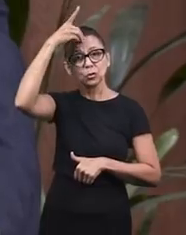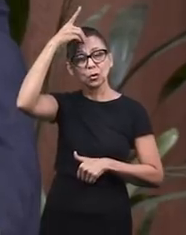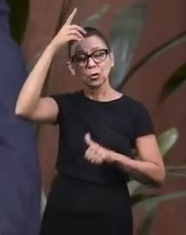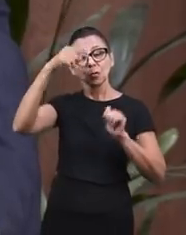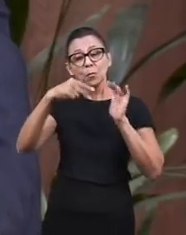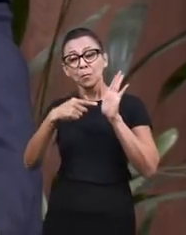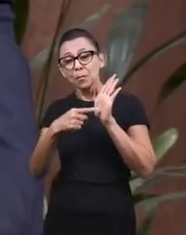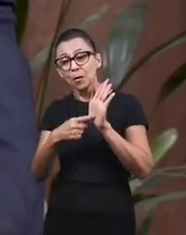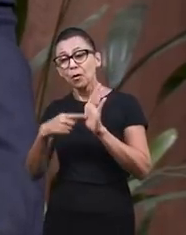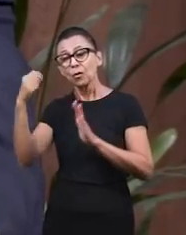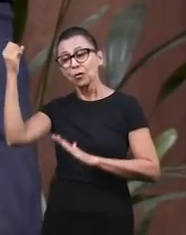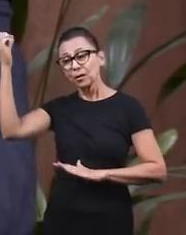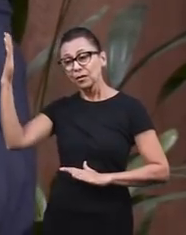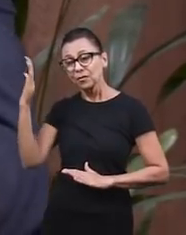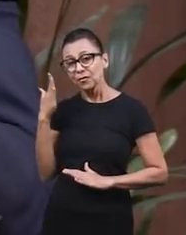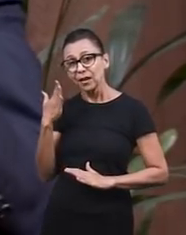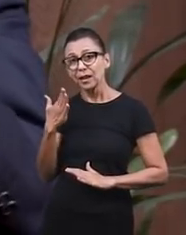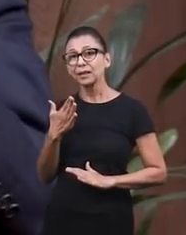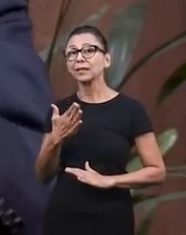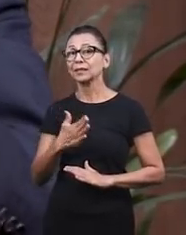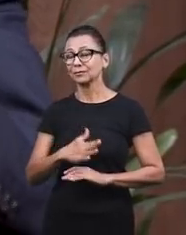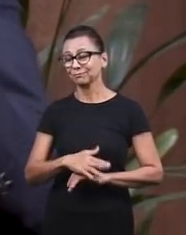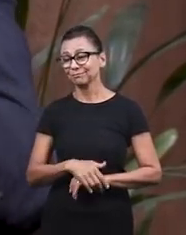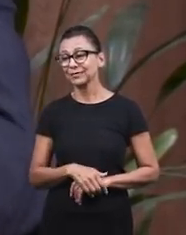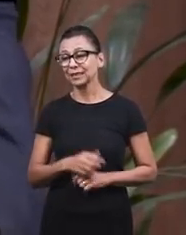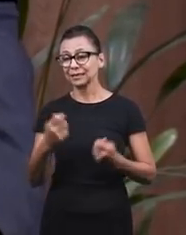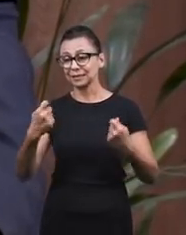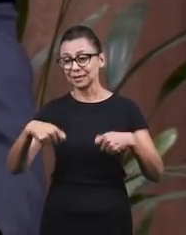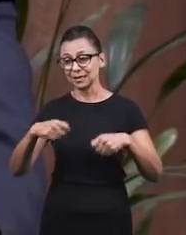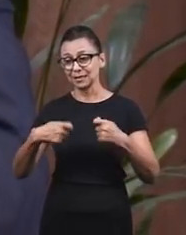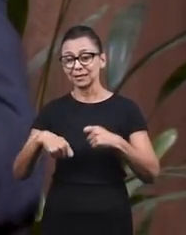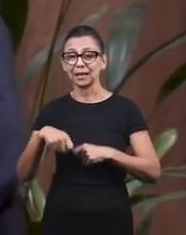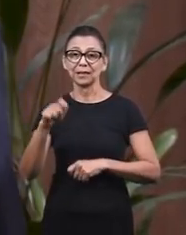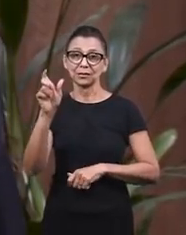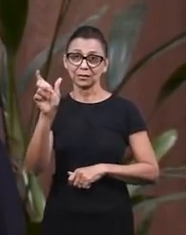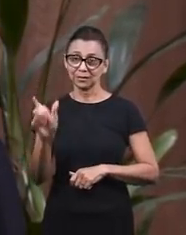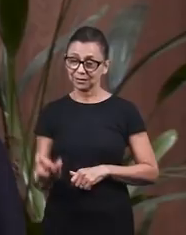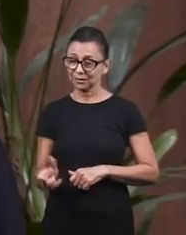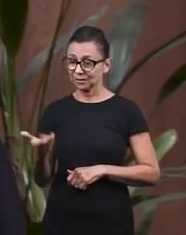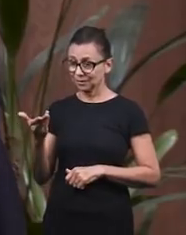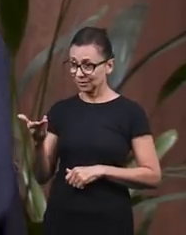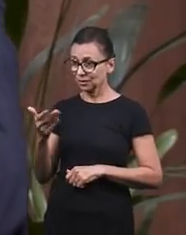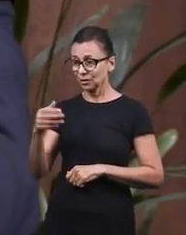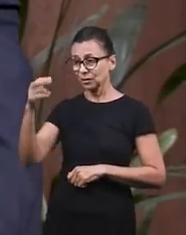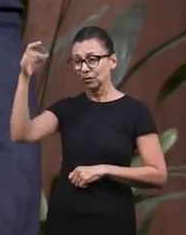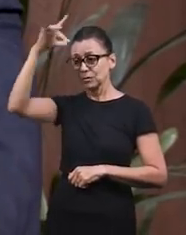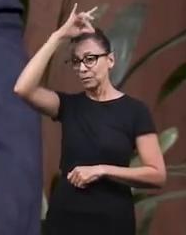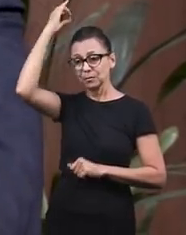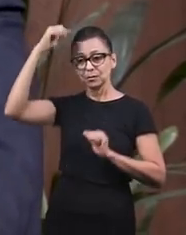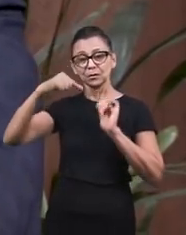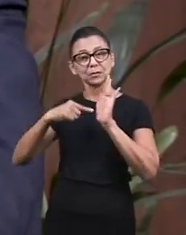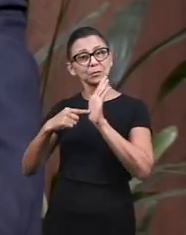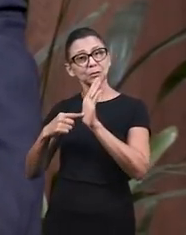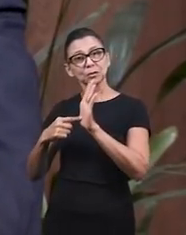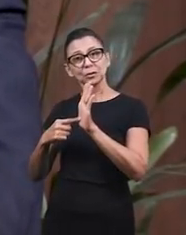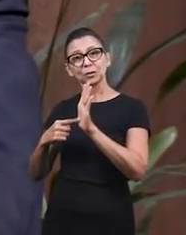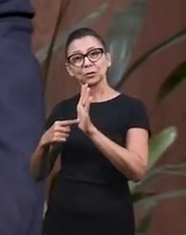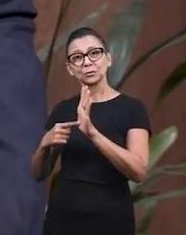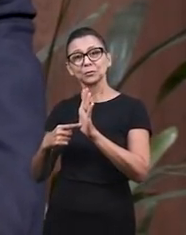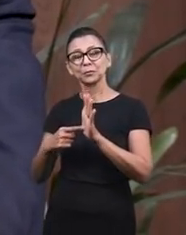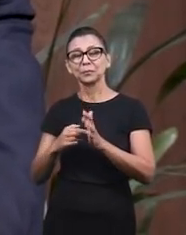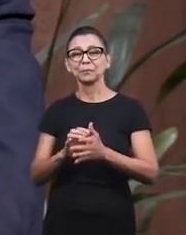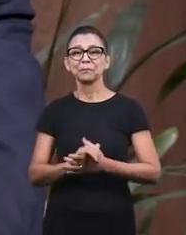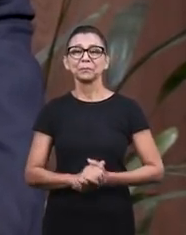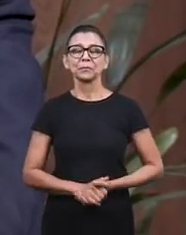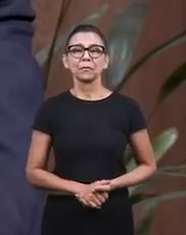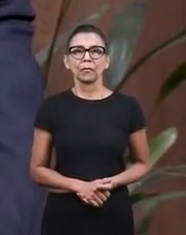revelações. Então, as pessoas passam para o pastor as revelações daquilo que o Espírito Santo mostrou. E isso